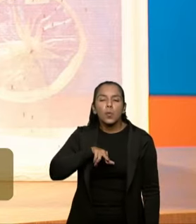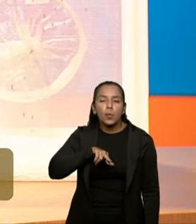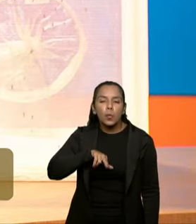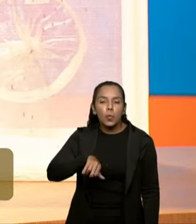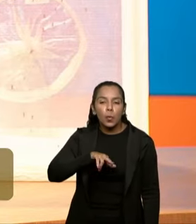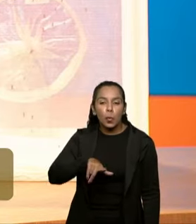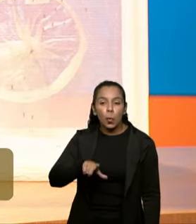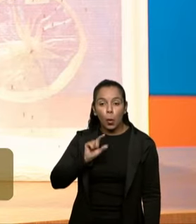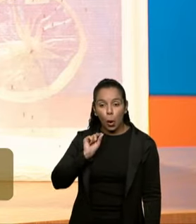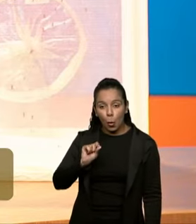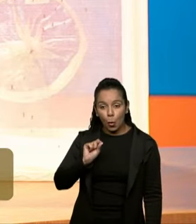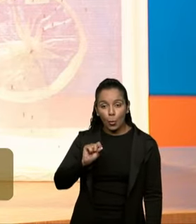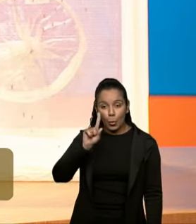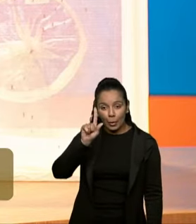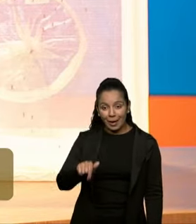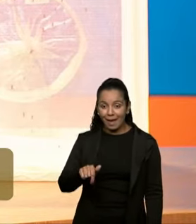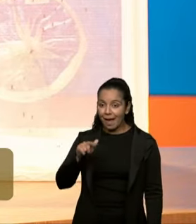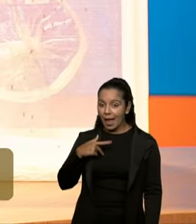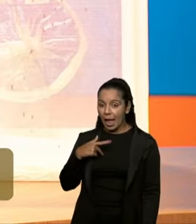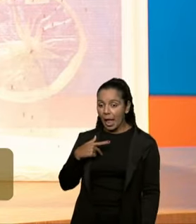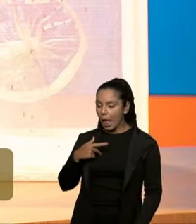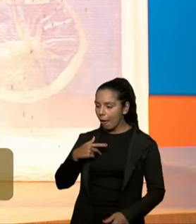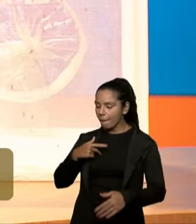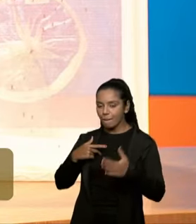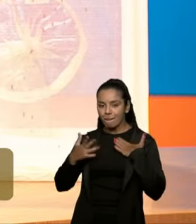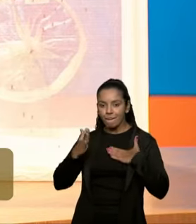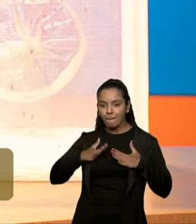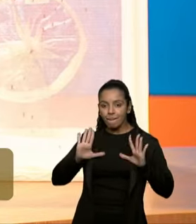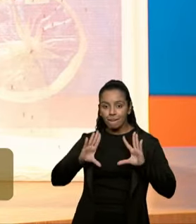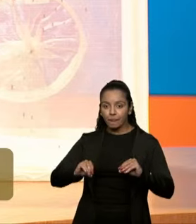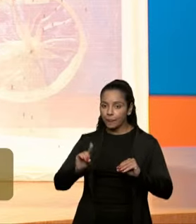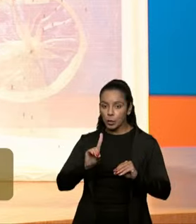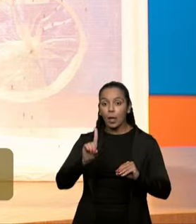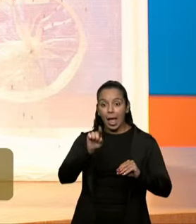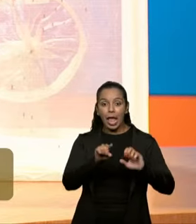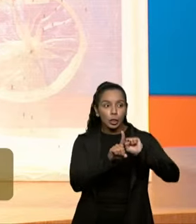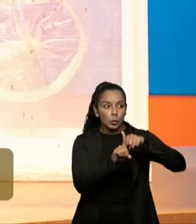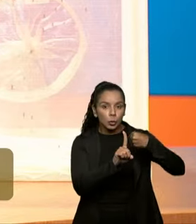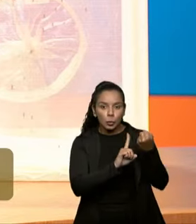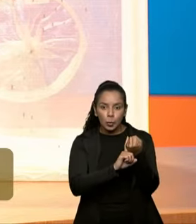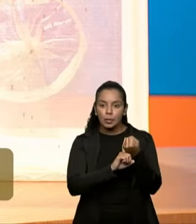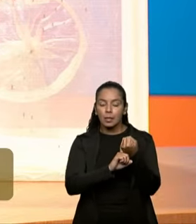componente físico, é o componente social, né? As pessoas que são